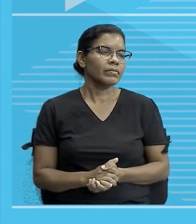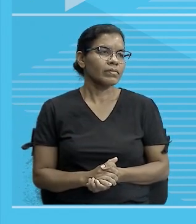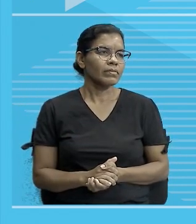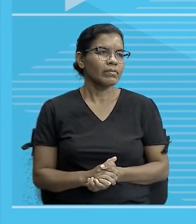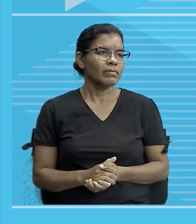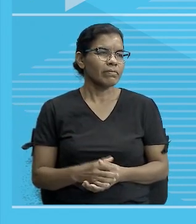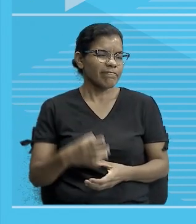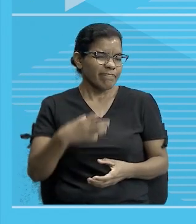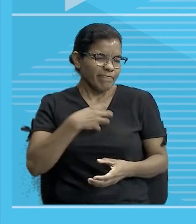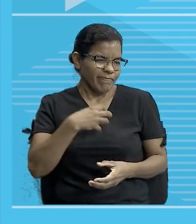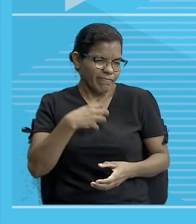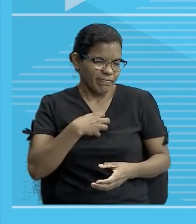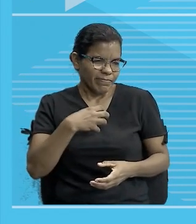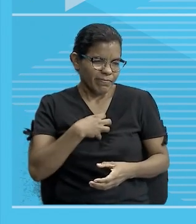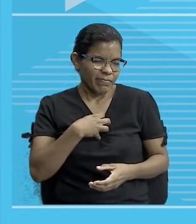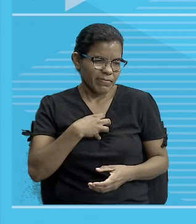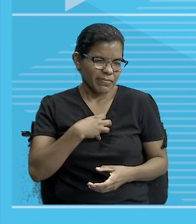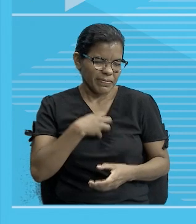uma